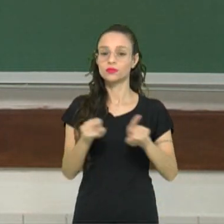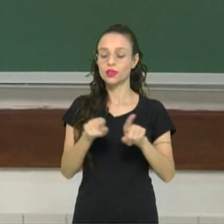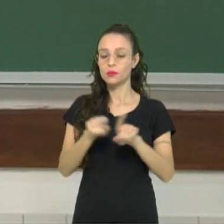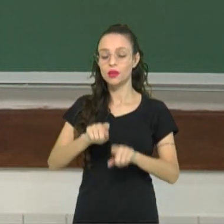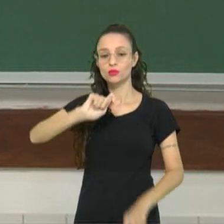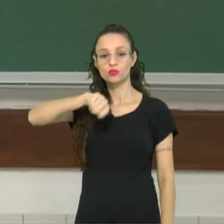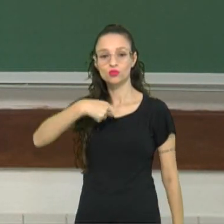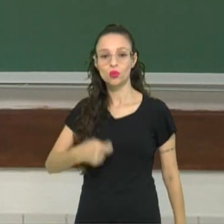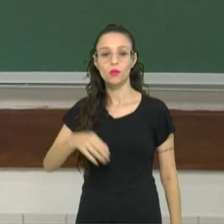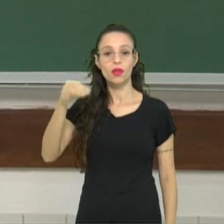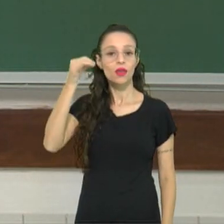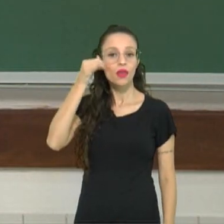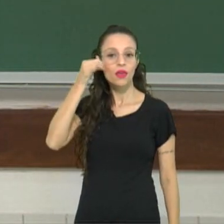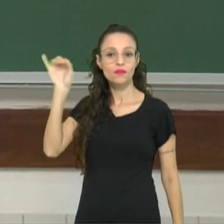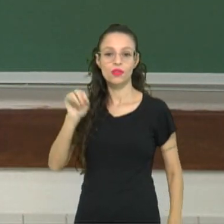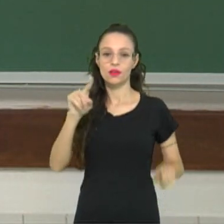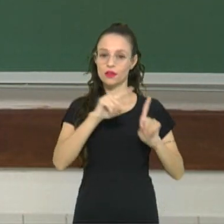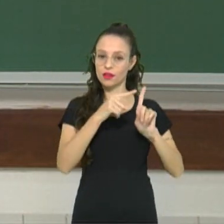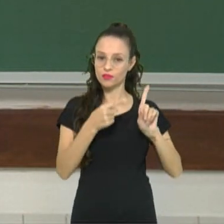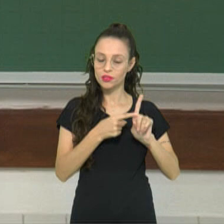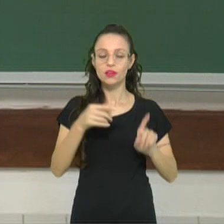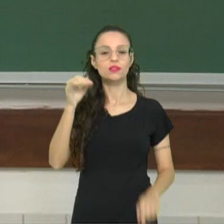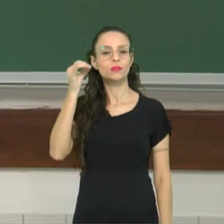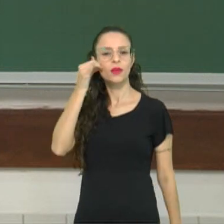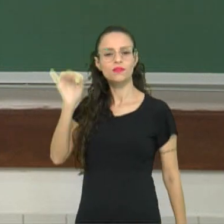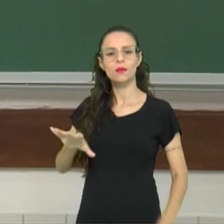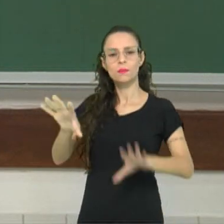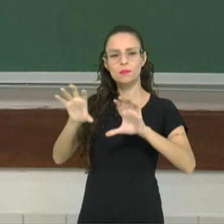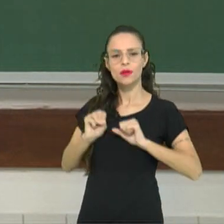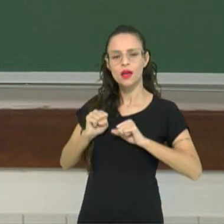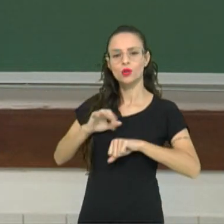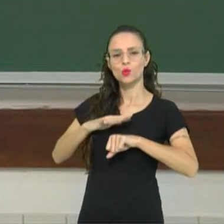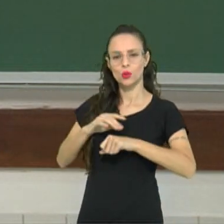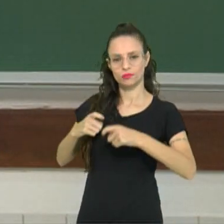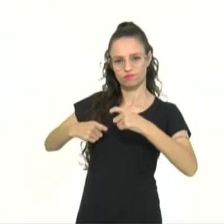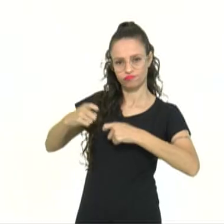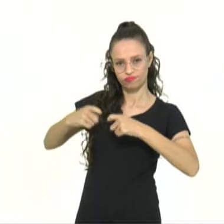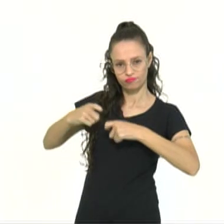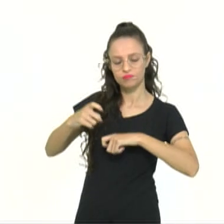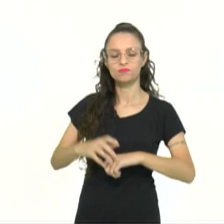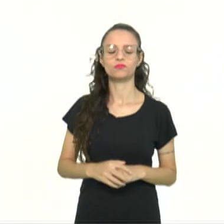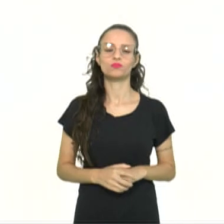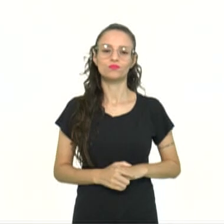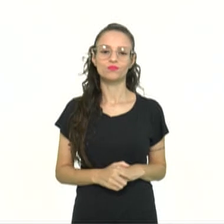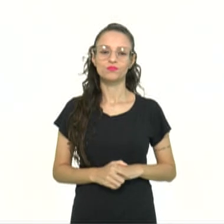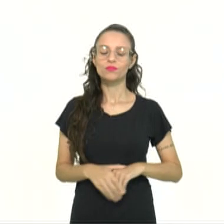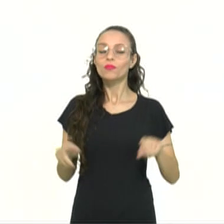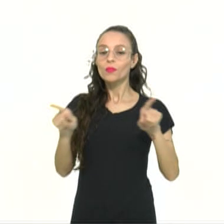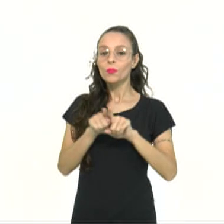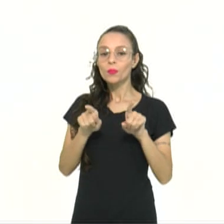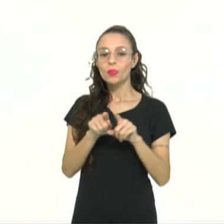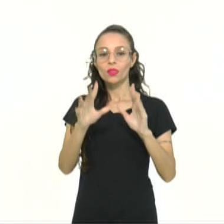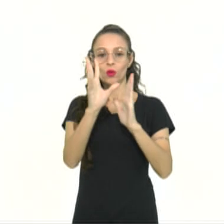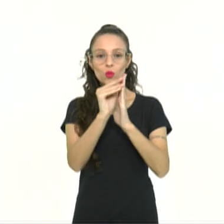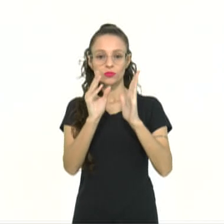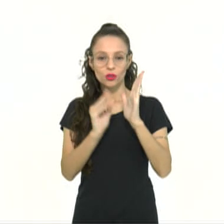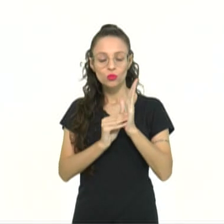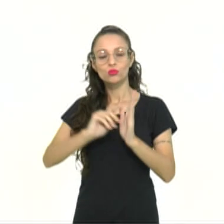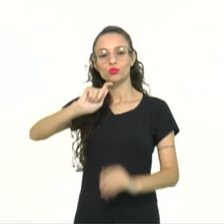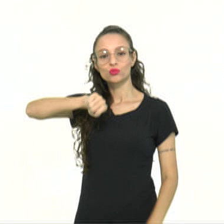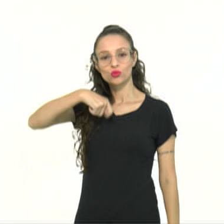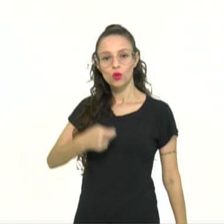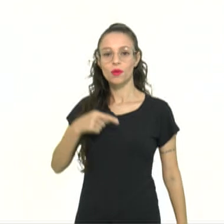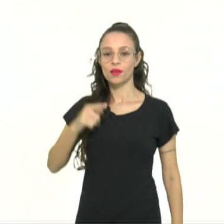gravidez e também prevenção a infecções sexualmente transmissíveis, ok? Trabalhamos os conteúdos dessa reprodução humana,